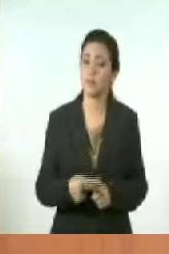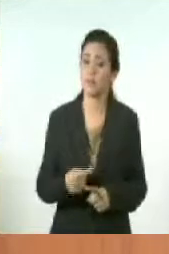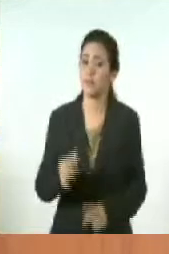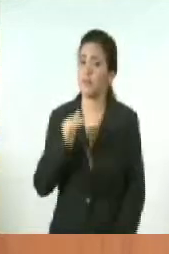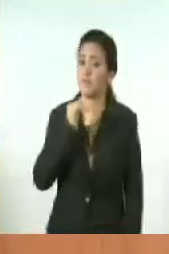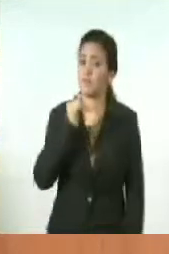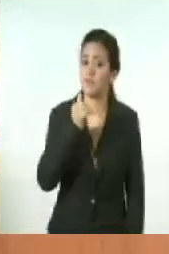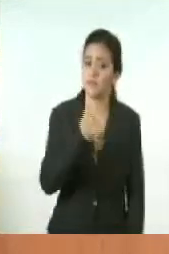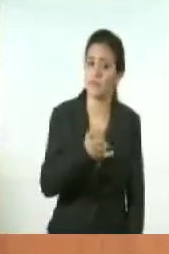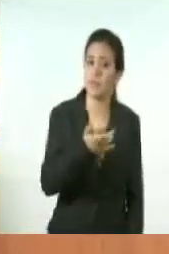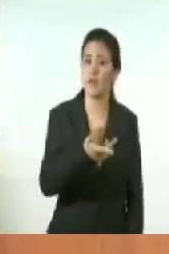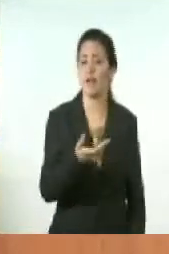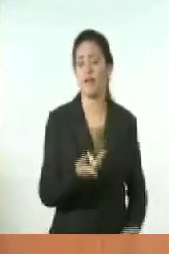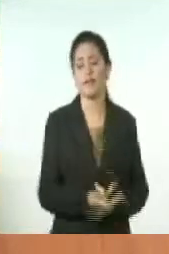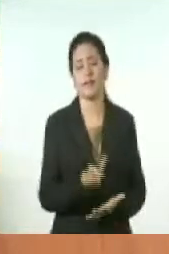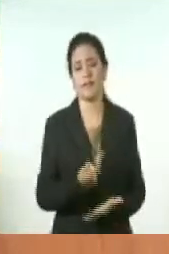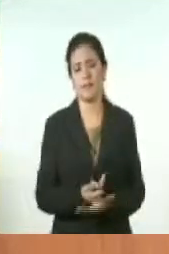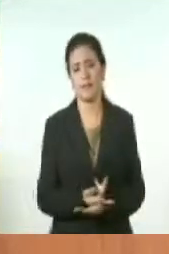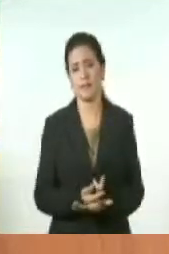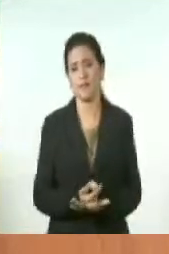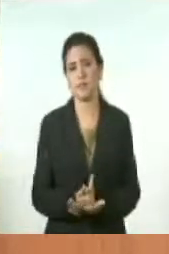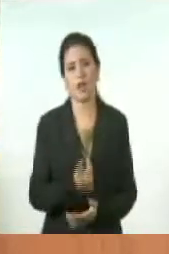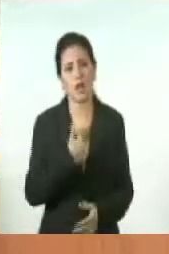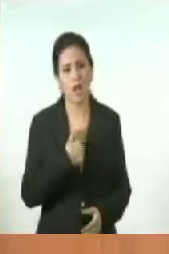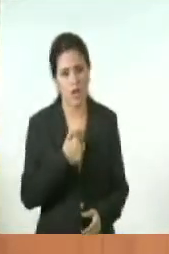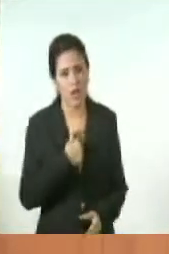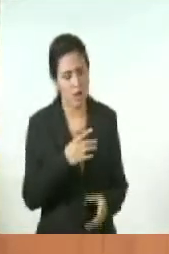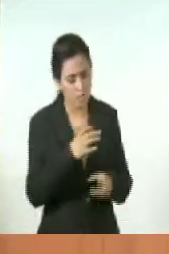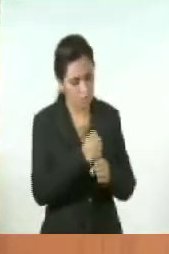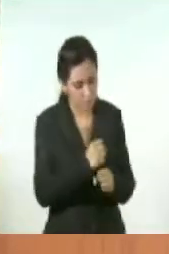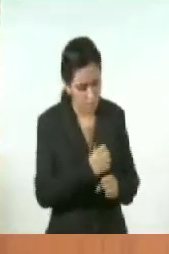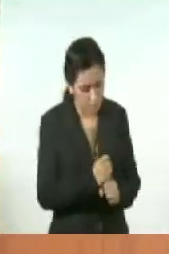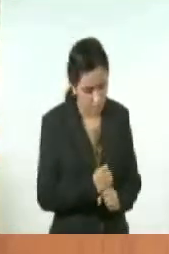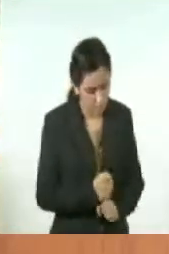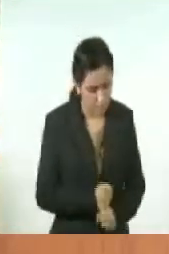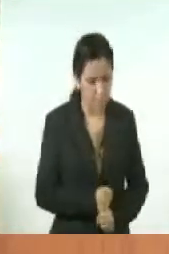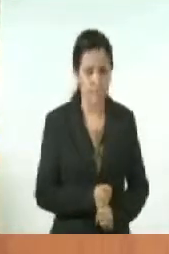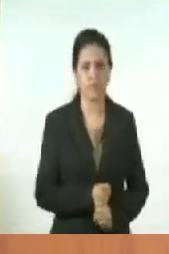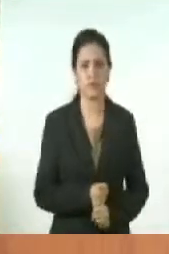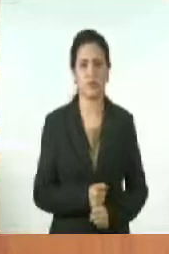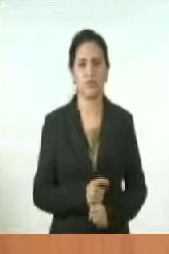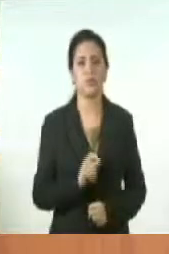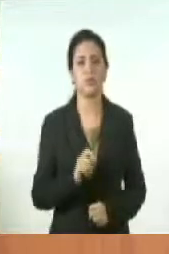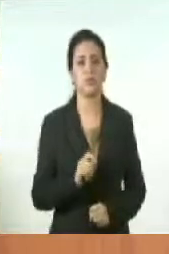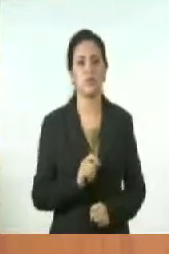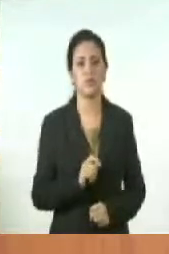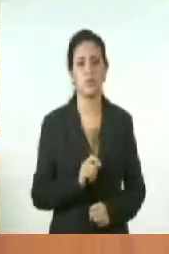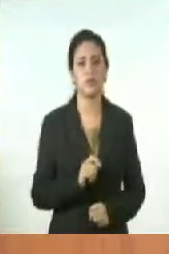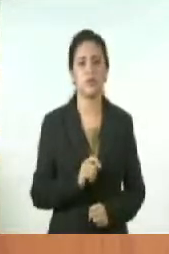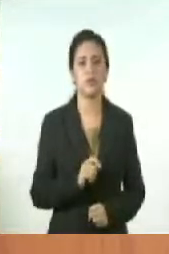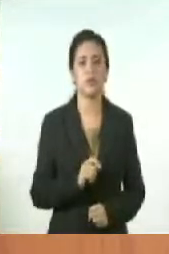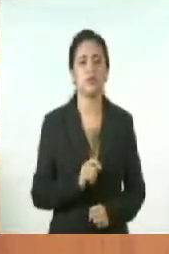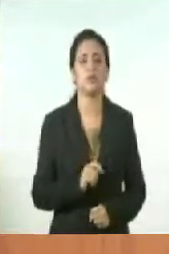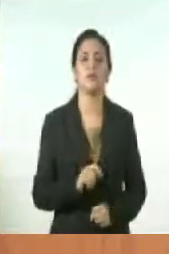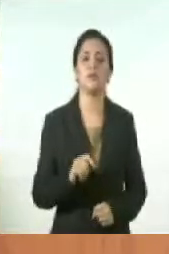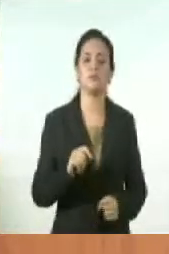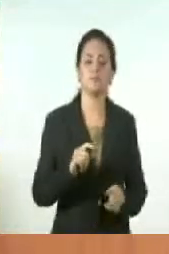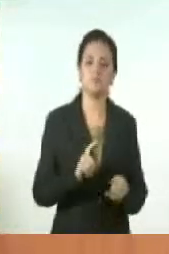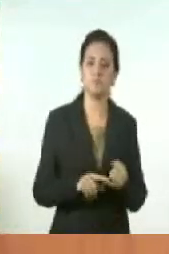errado. Porque, na verdade, nos meus cálculos aqui, o que que tinha no governo passado? Diplomata, mão de obra